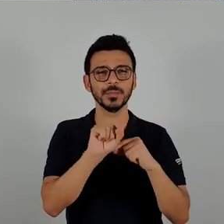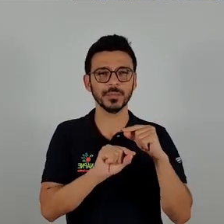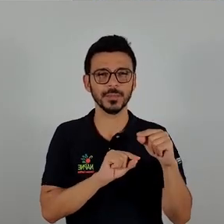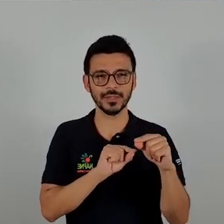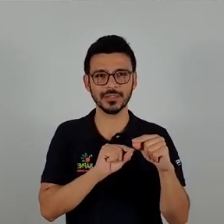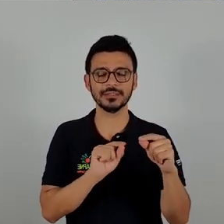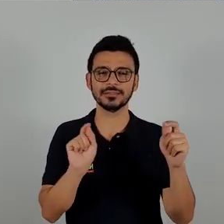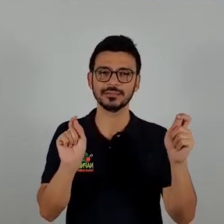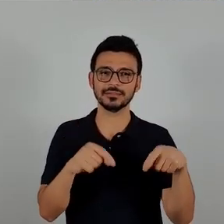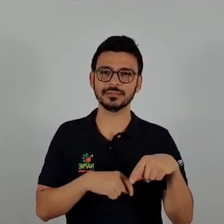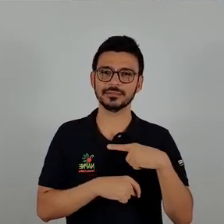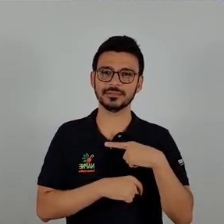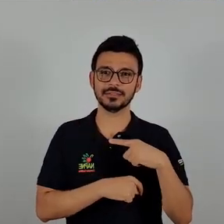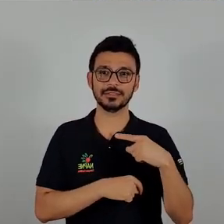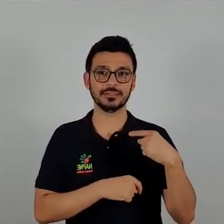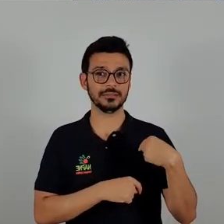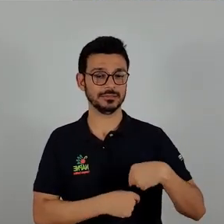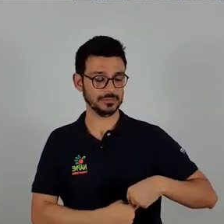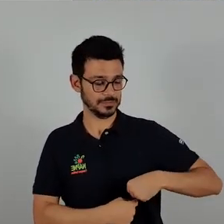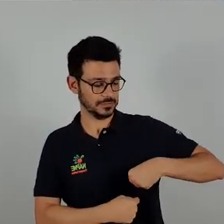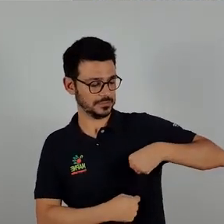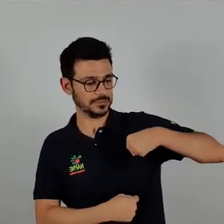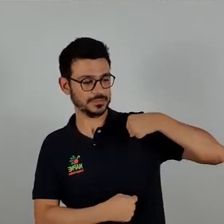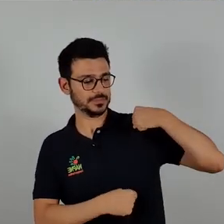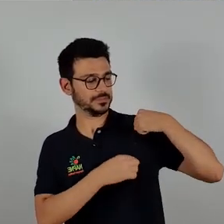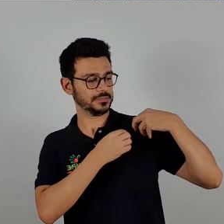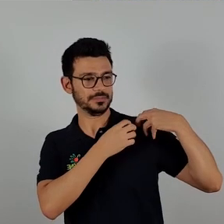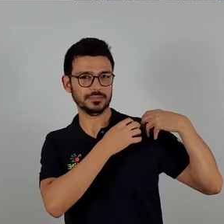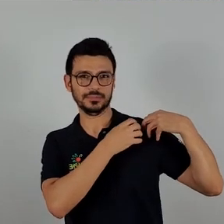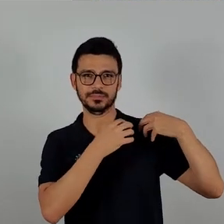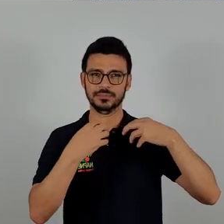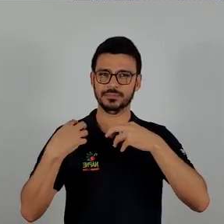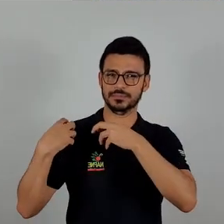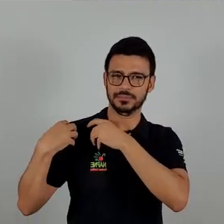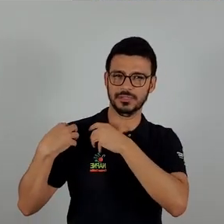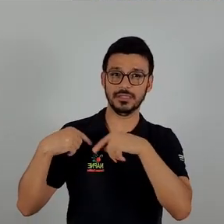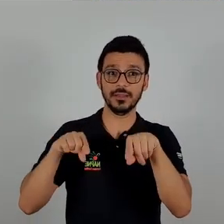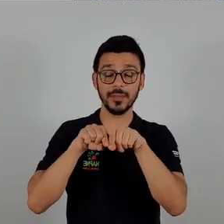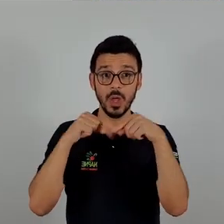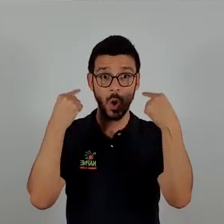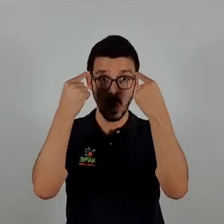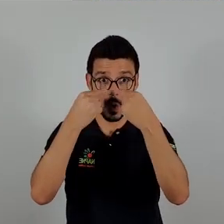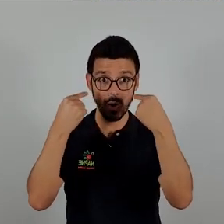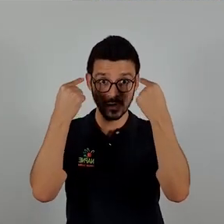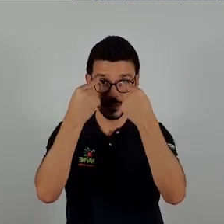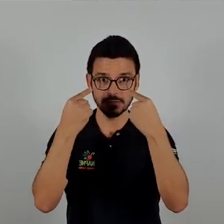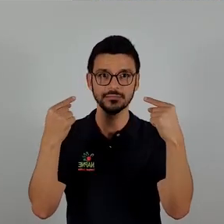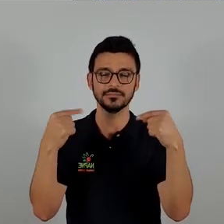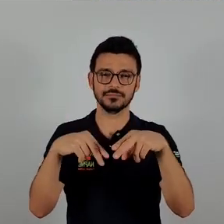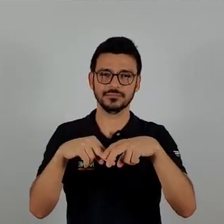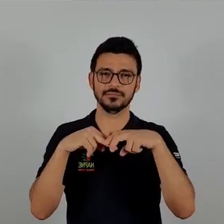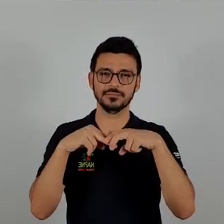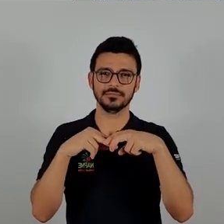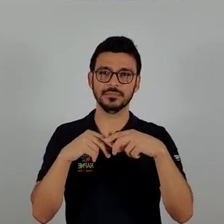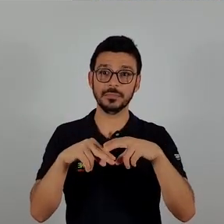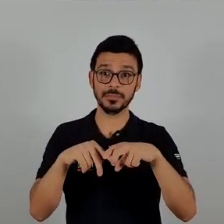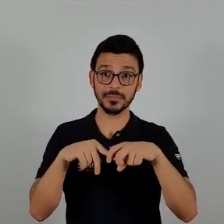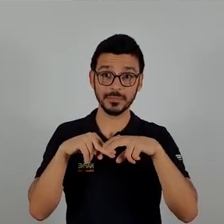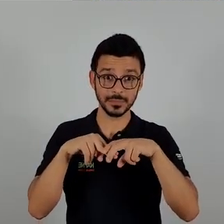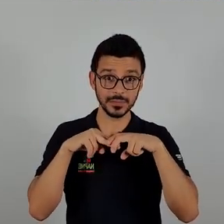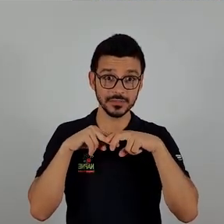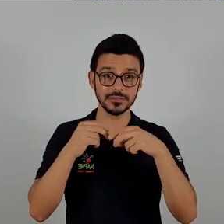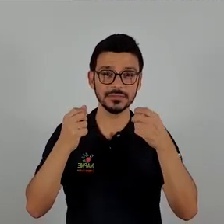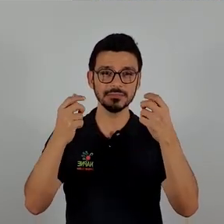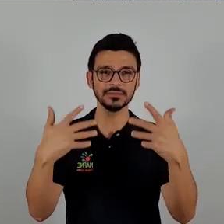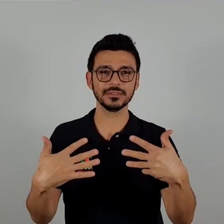essa conexão. Por que ele faz isso? Porque senão adoece o fígado. E o fígado metabólico tem 502 funções dentro do nosso organismo, do organismo do